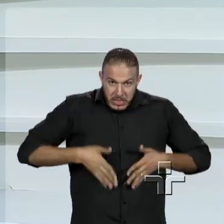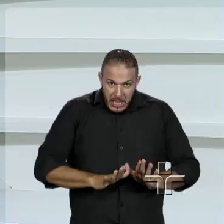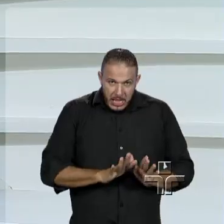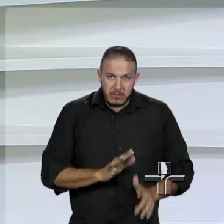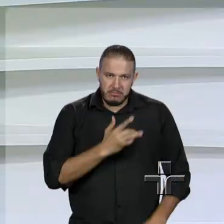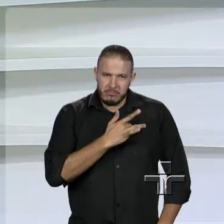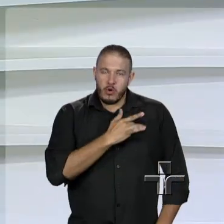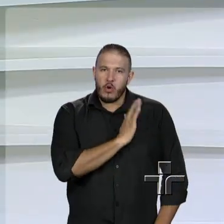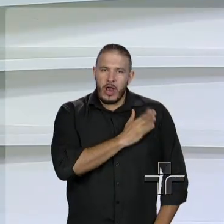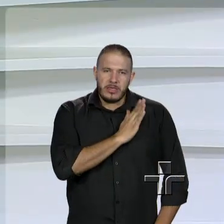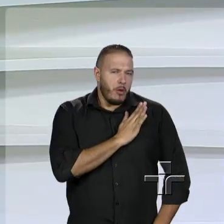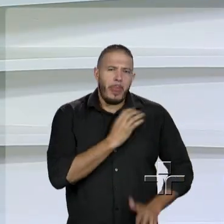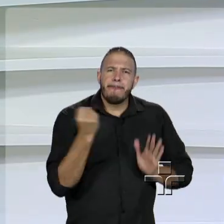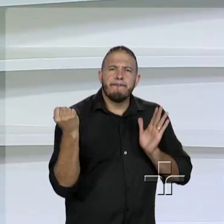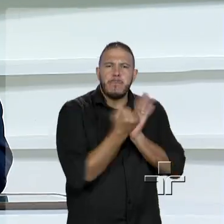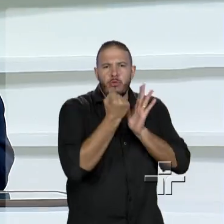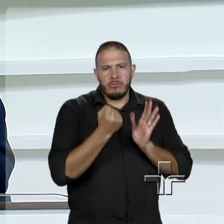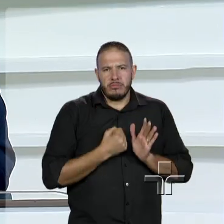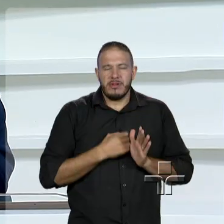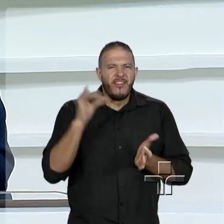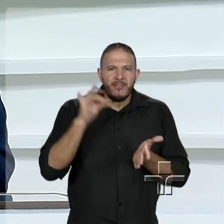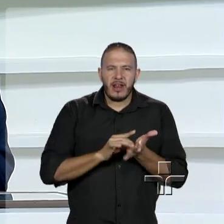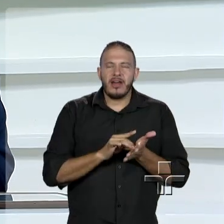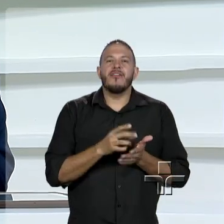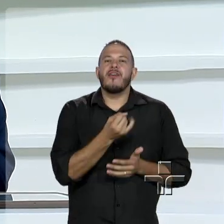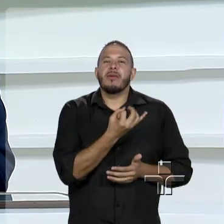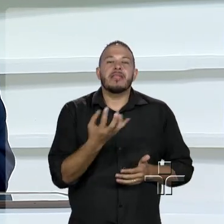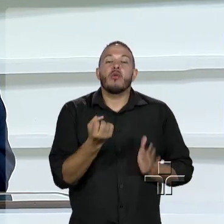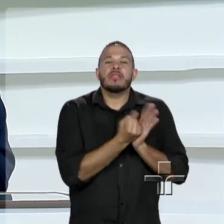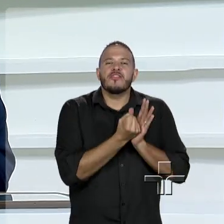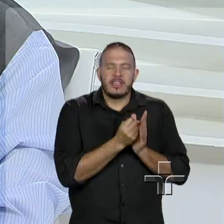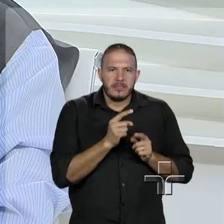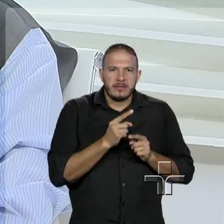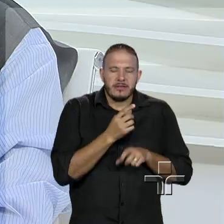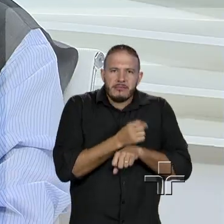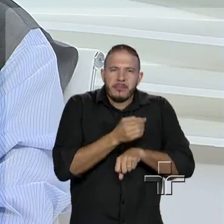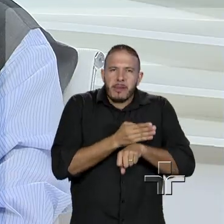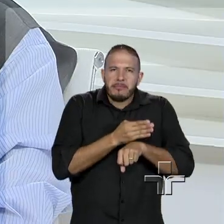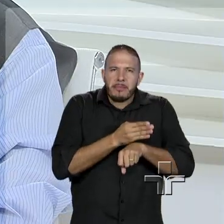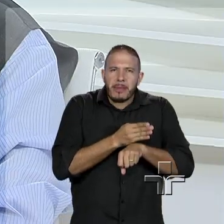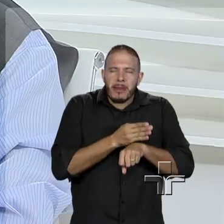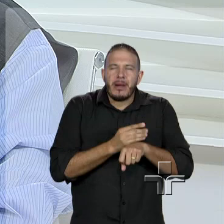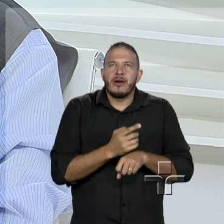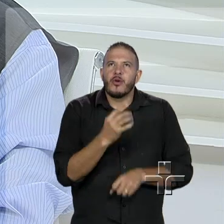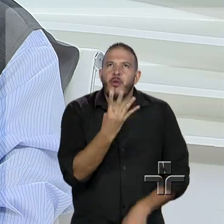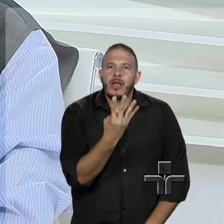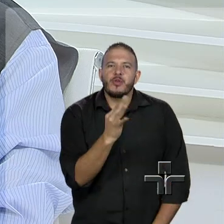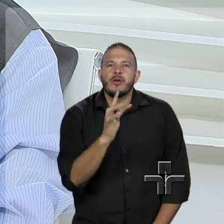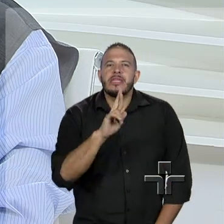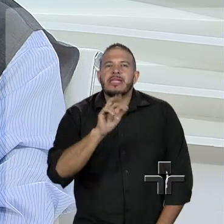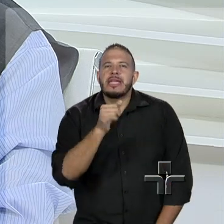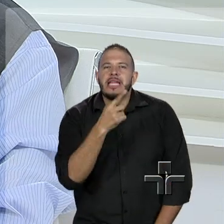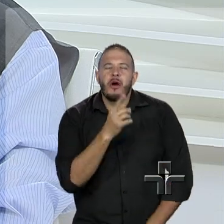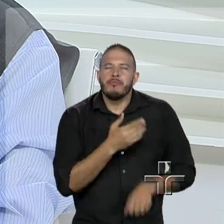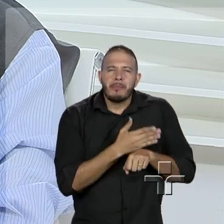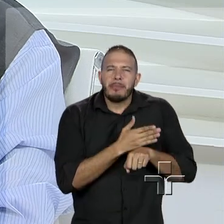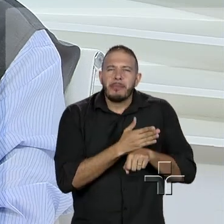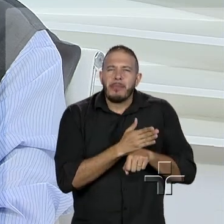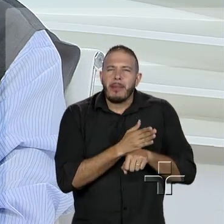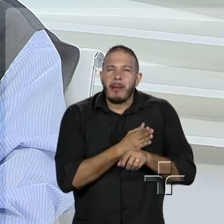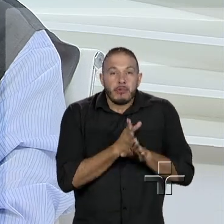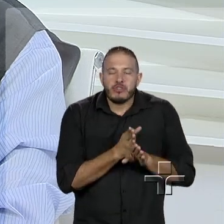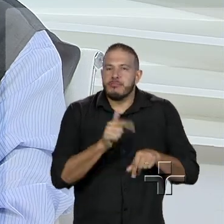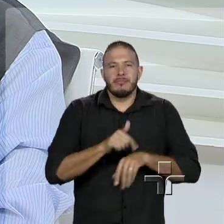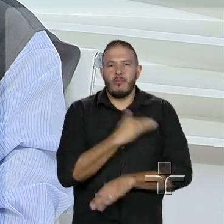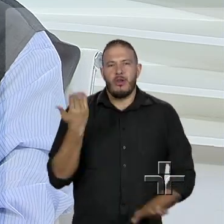nasce carimbado. Vai bater 4 trilhões, 723 milhões. Então, quando chegar lá, morreu. Se